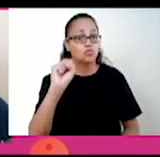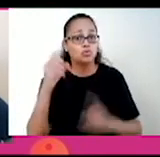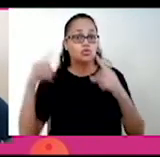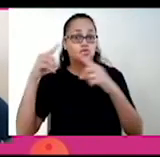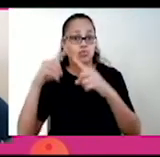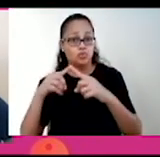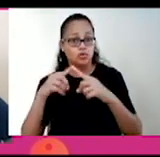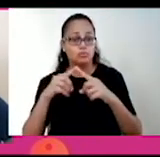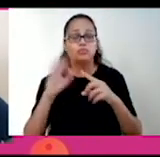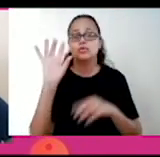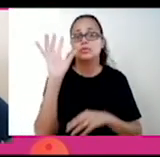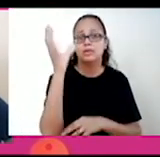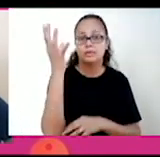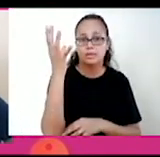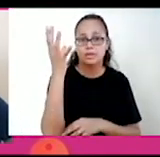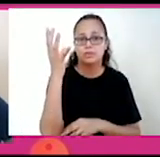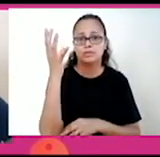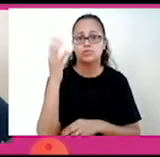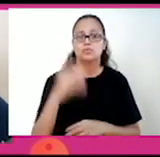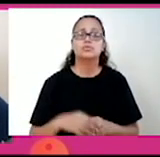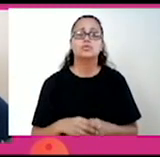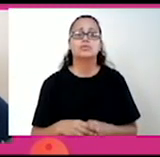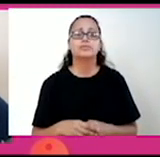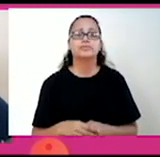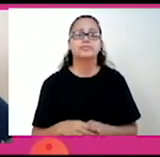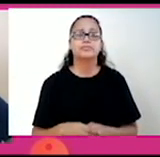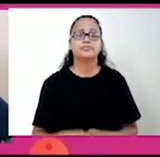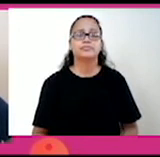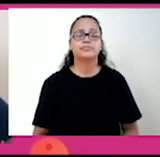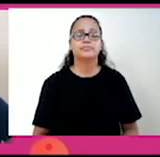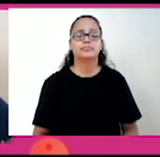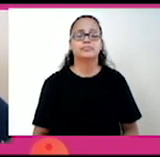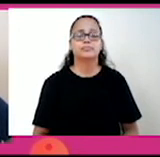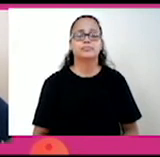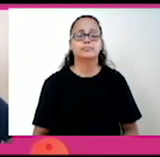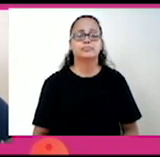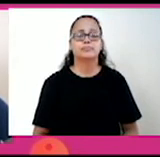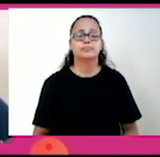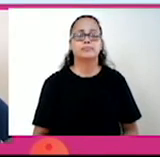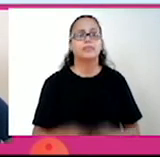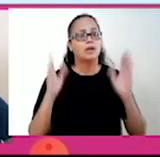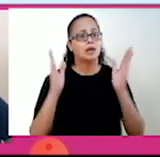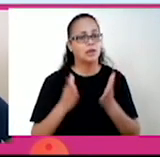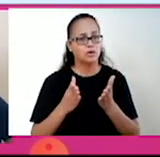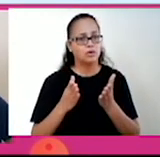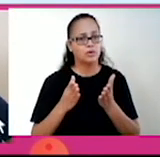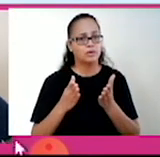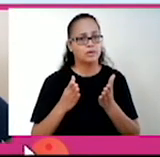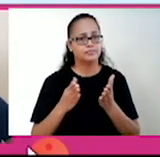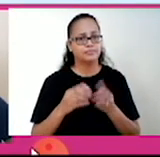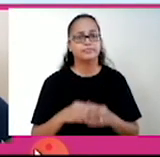climáticos: desértico, semiárido, tropical, equatorial, temperado, frio de montanha, mediterrâneo e subtropical. Agora nós vamos